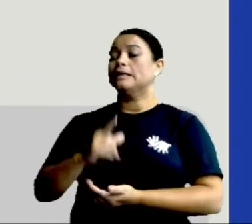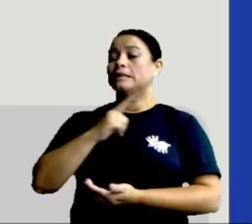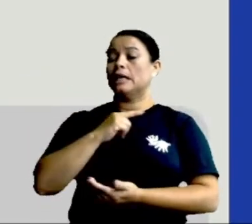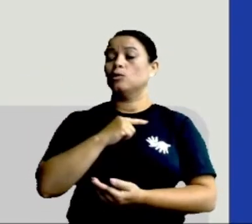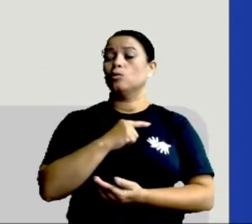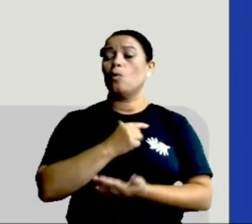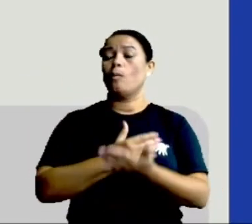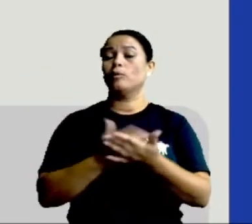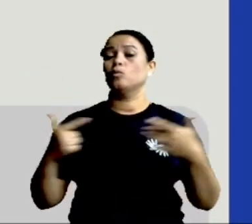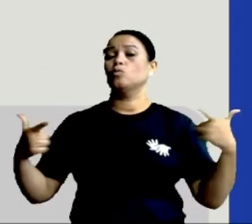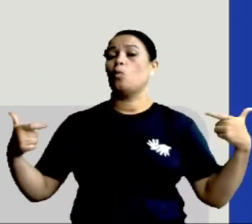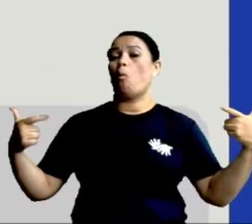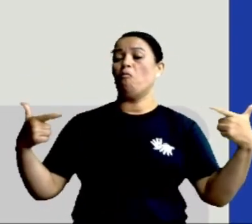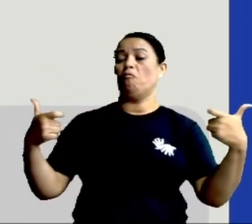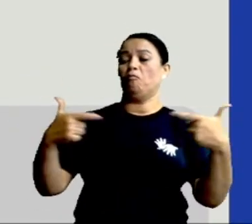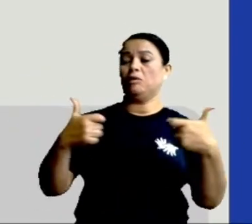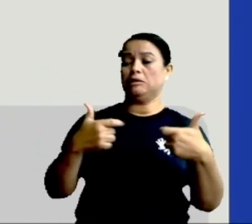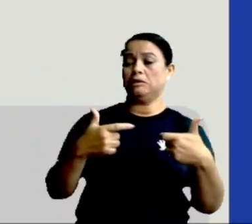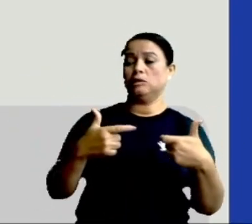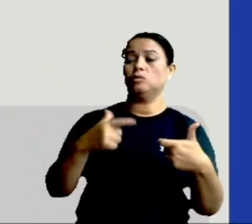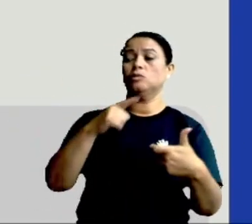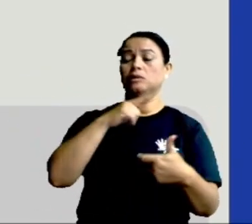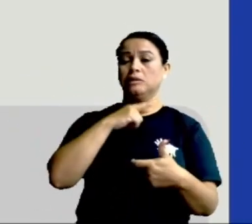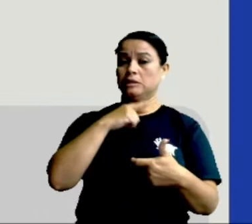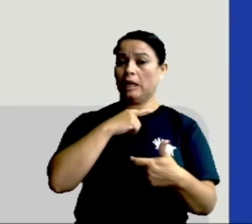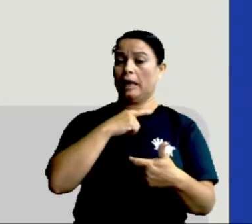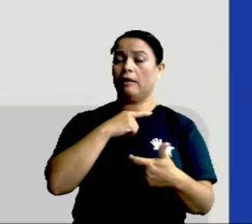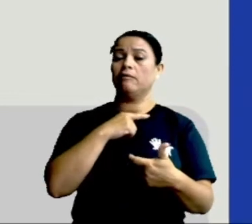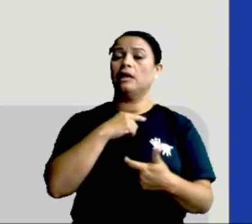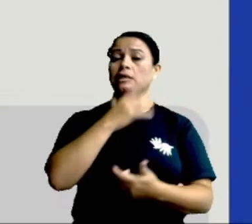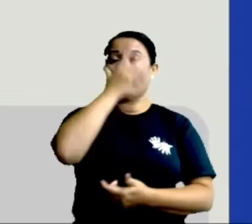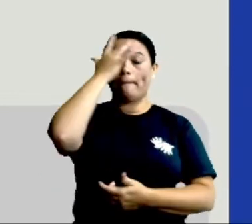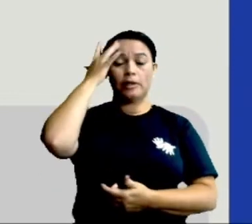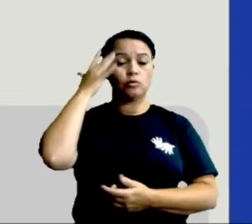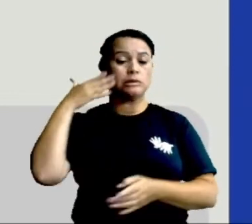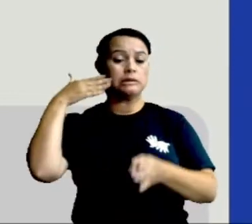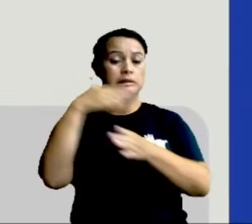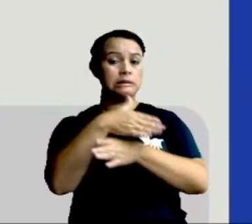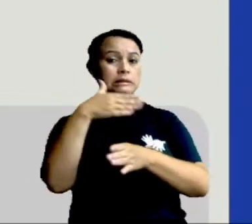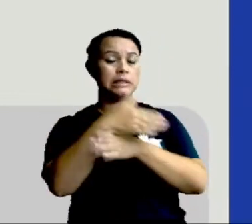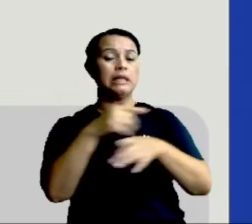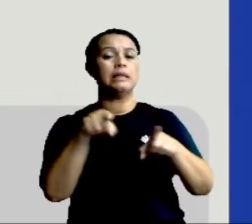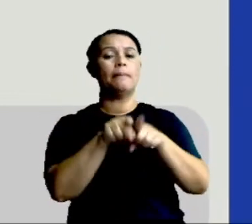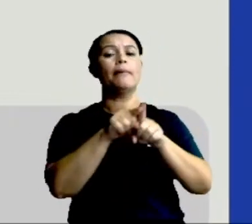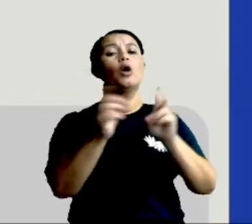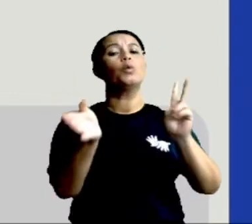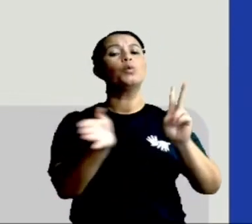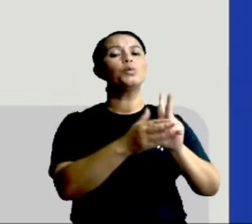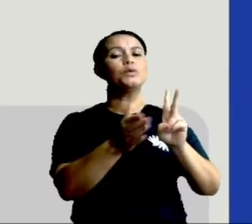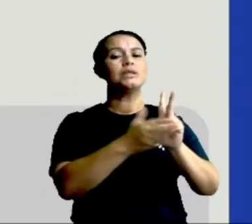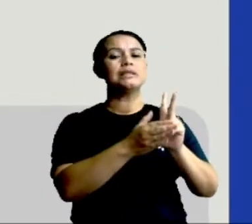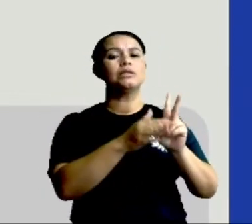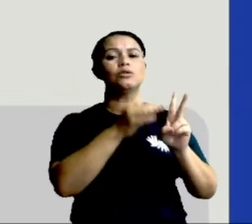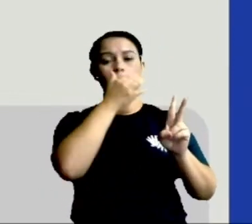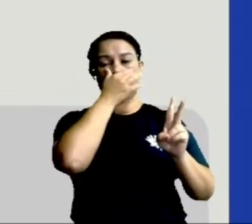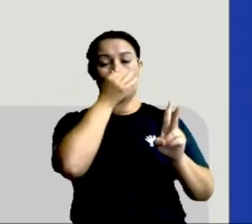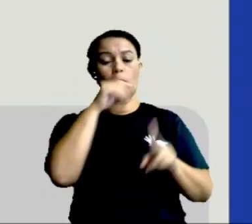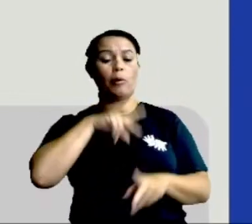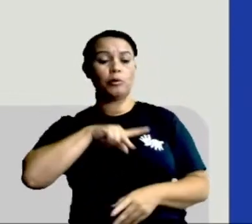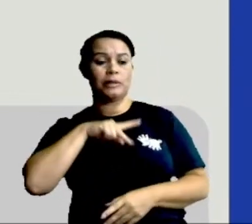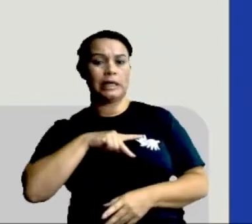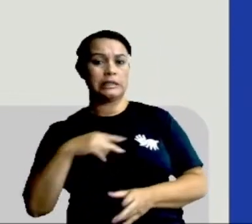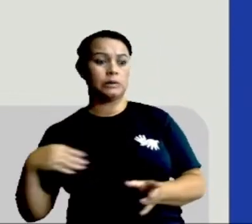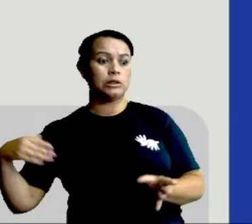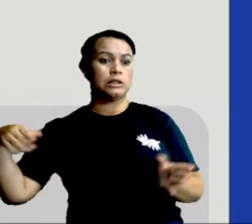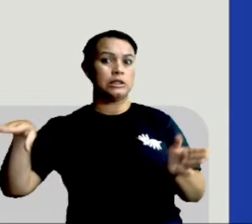Conflitos iniciais. O primeiro foi entre os colonizadores e os índios, né? No caso, aí, os colonizadores seriam